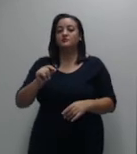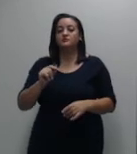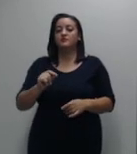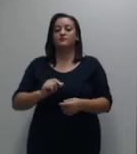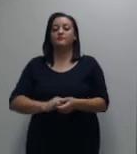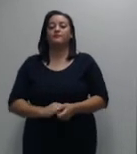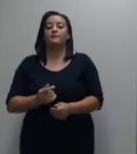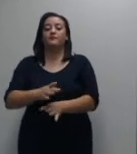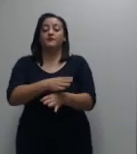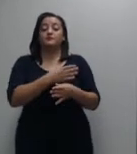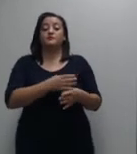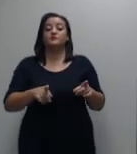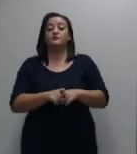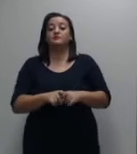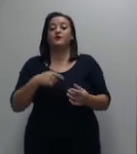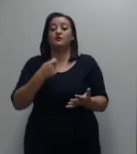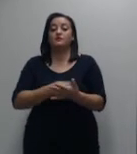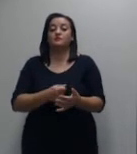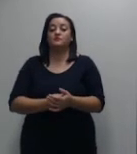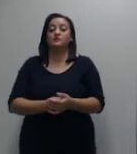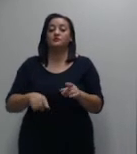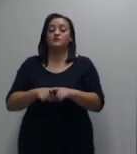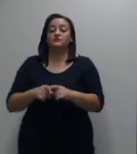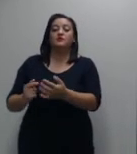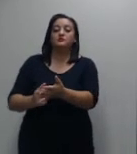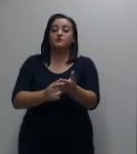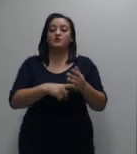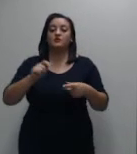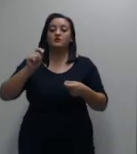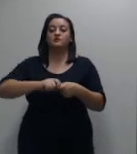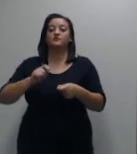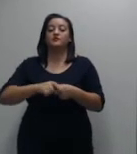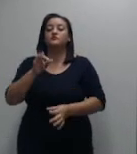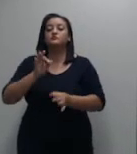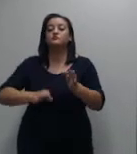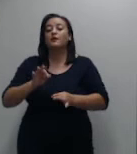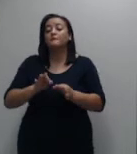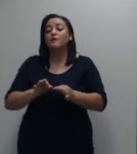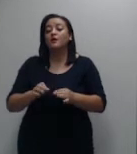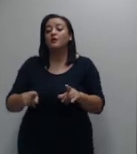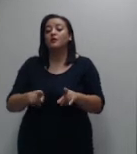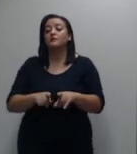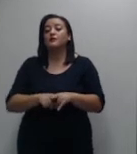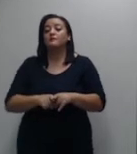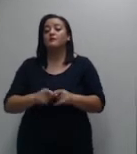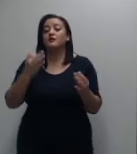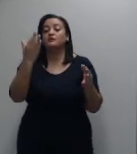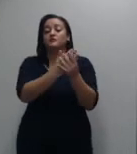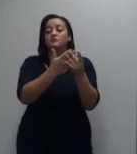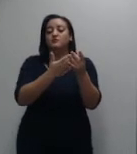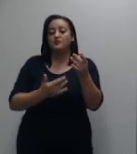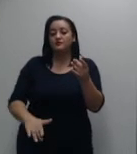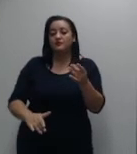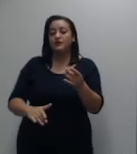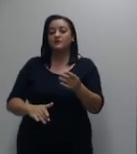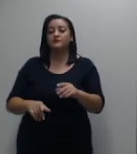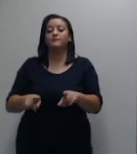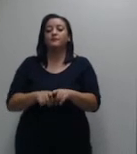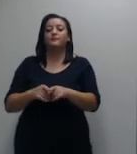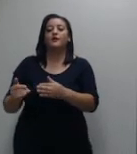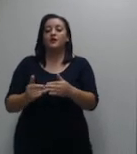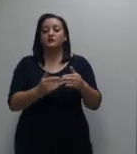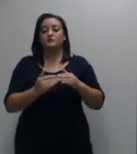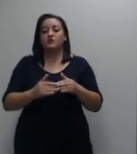suspender o cumprimento provisório de Acórdão pendente de julgamento de embargos de declaração tendo em vista a